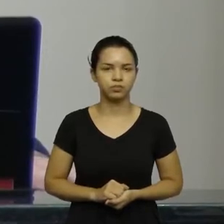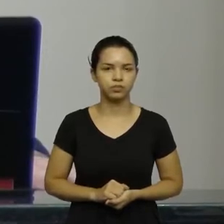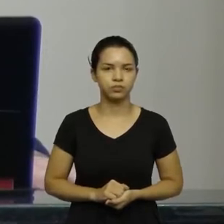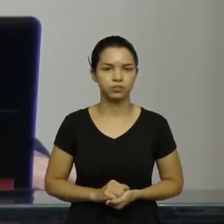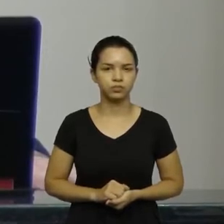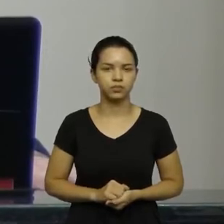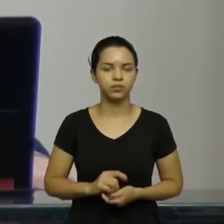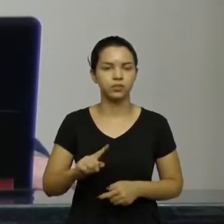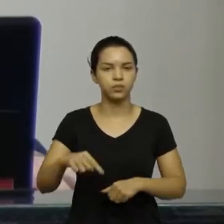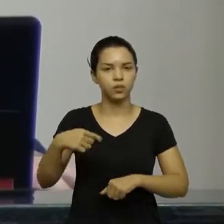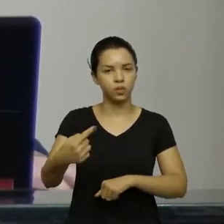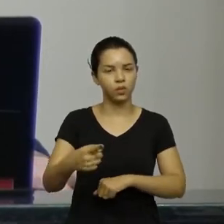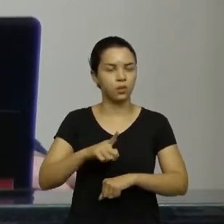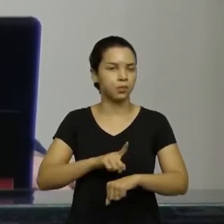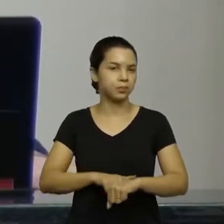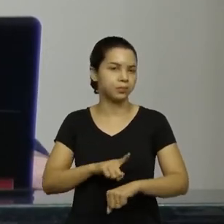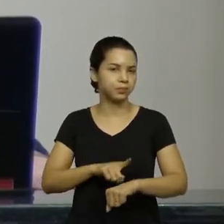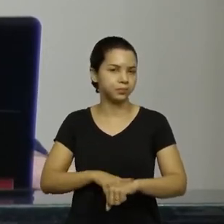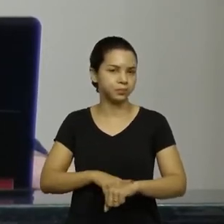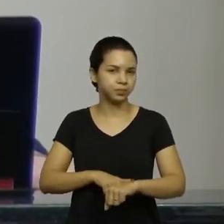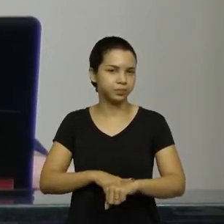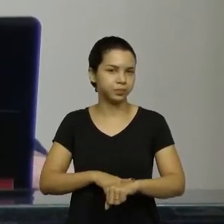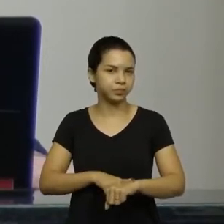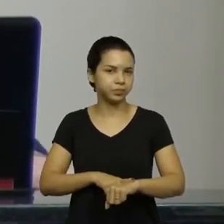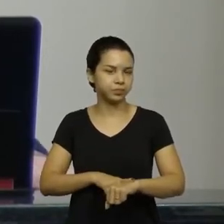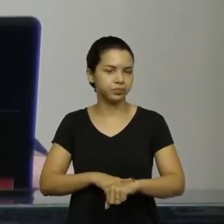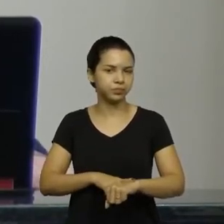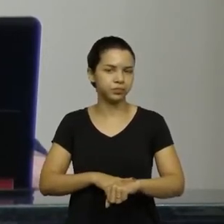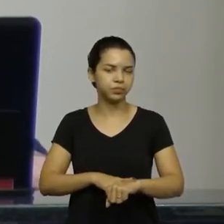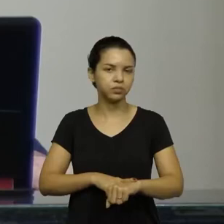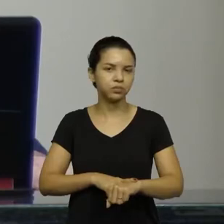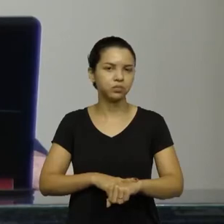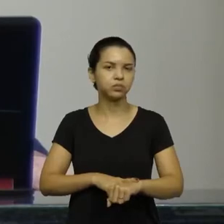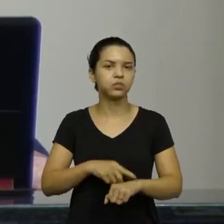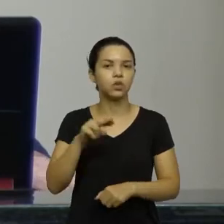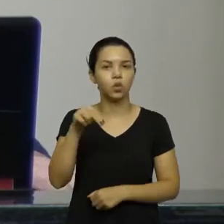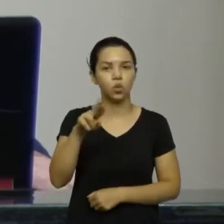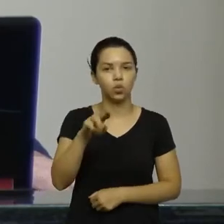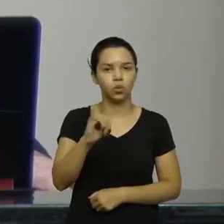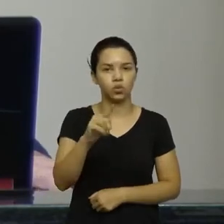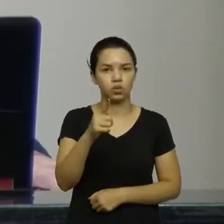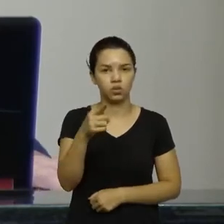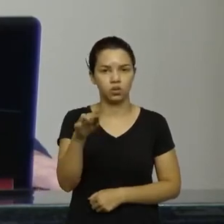Próximo horário pertence ao União Brasil.